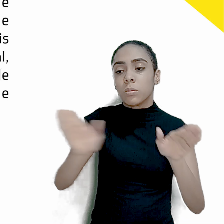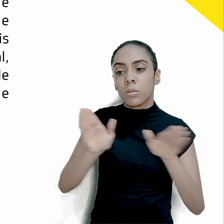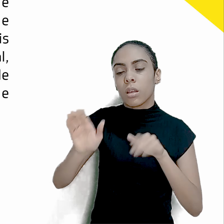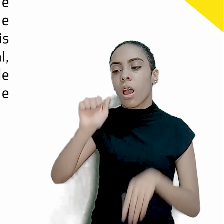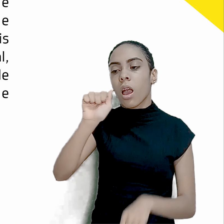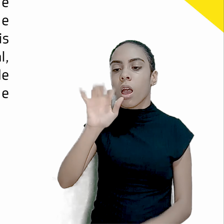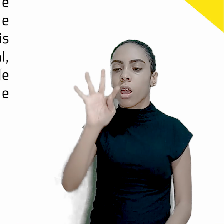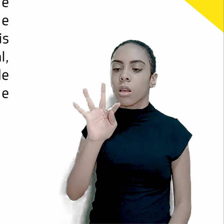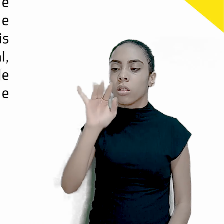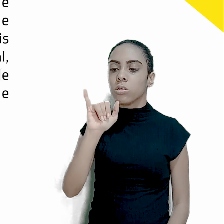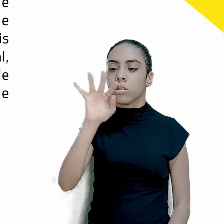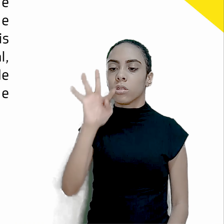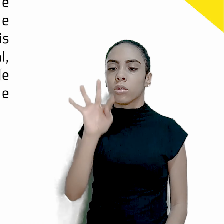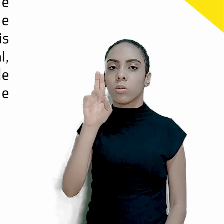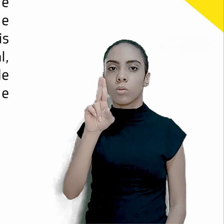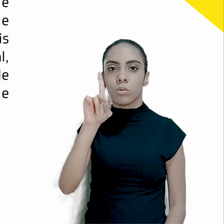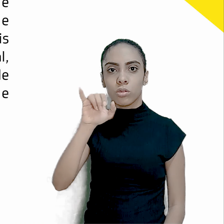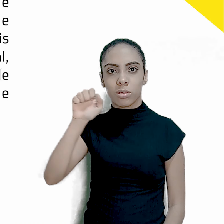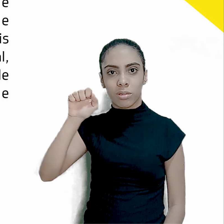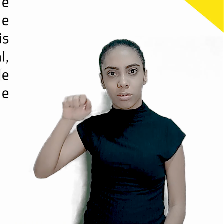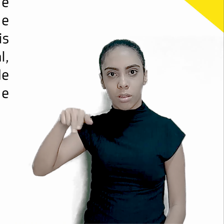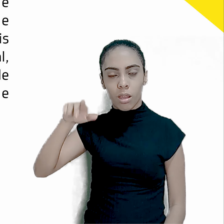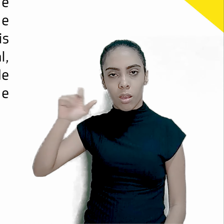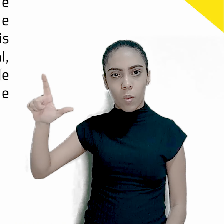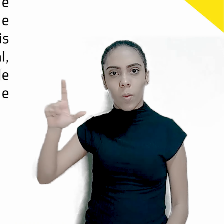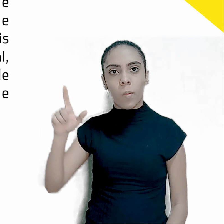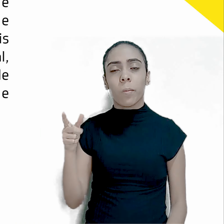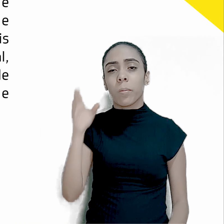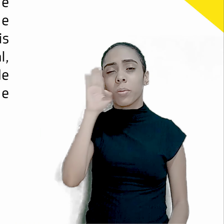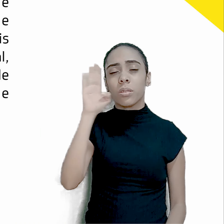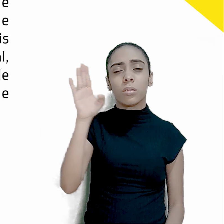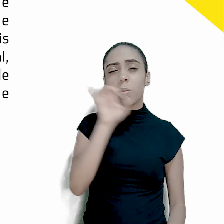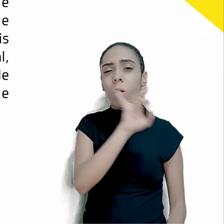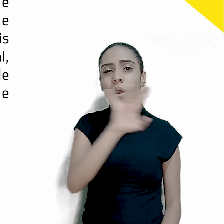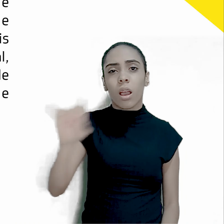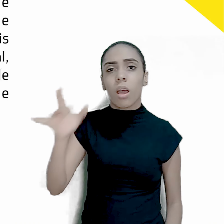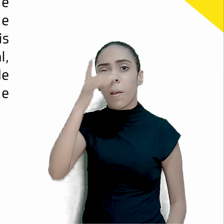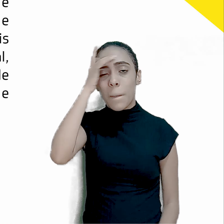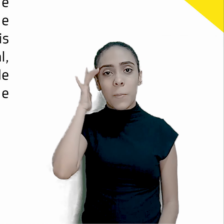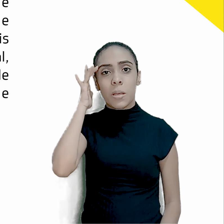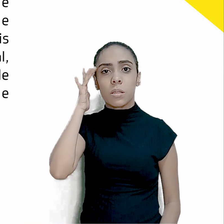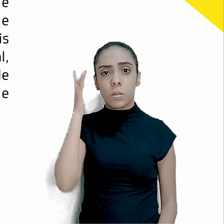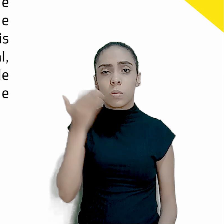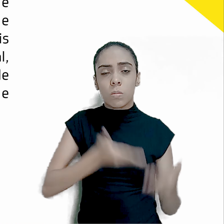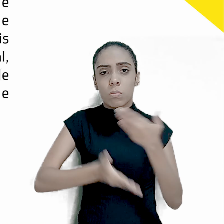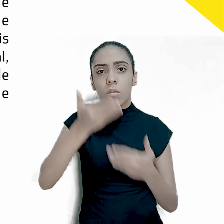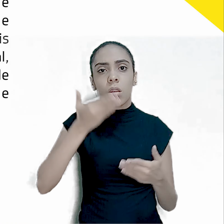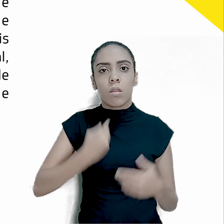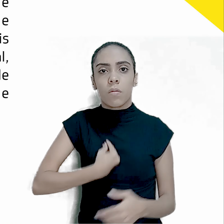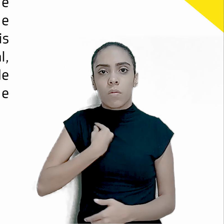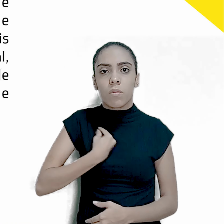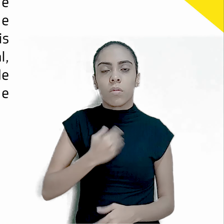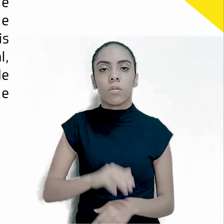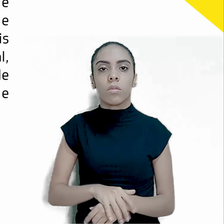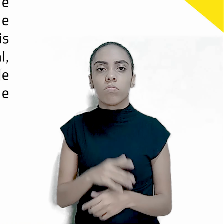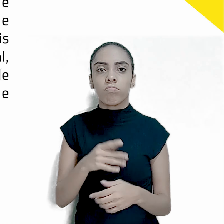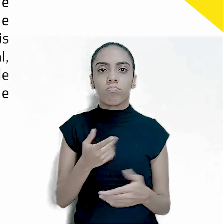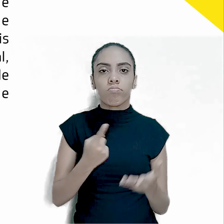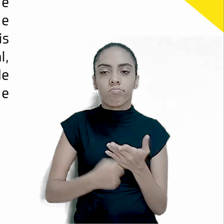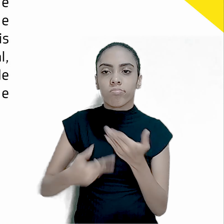acessibilidade atitudinal Atuando primordialmente nas singularidades e especificidades da convivência